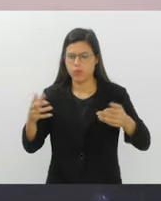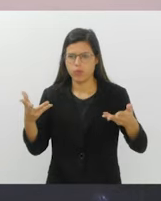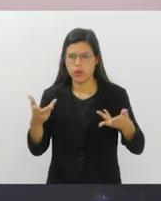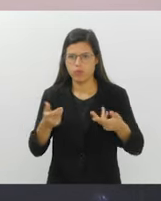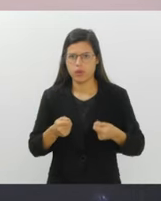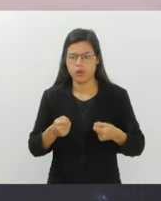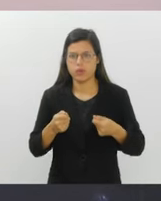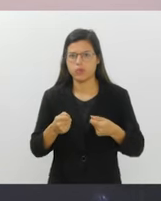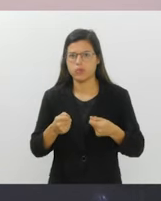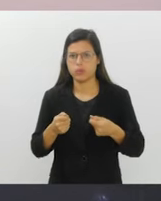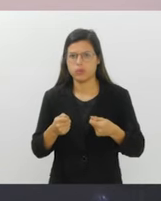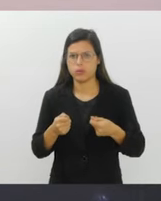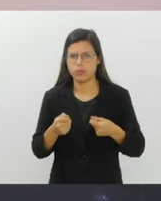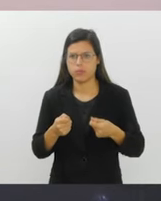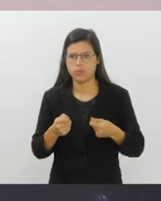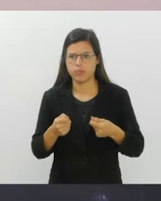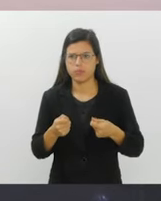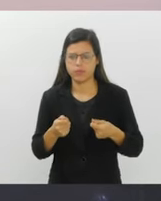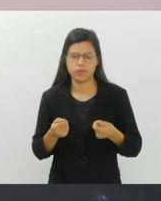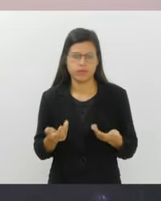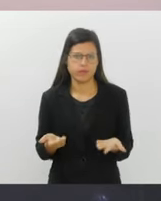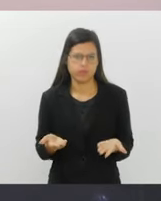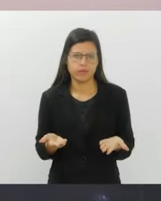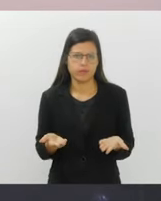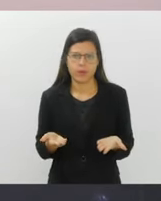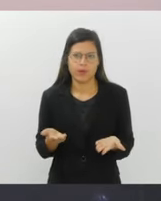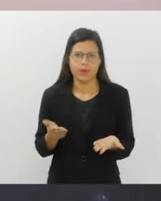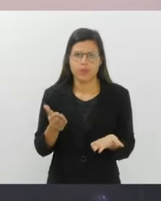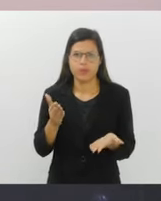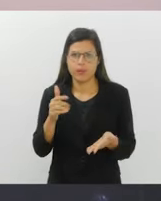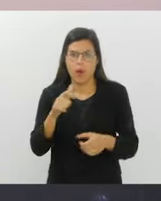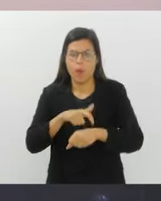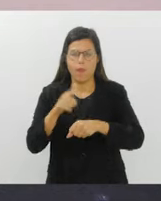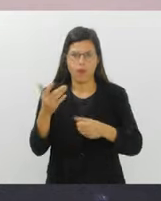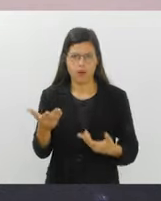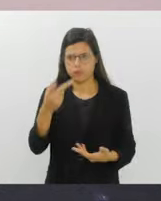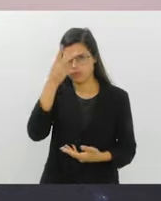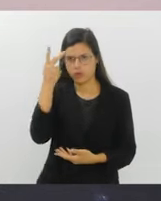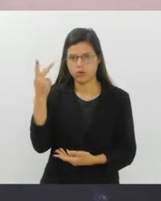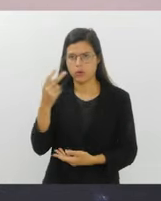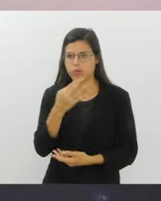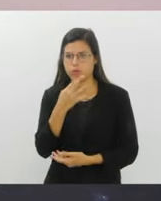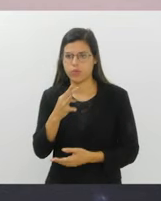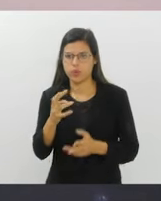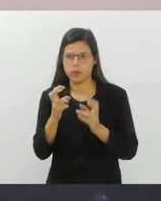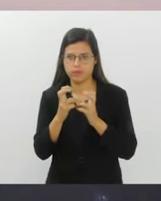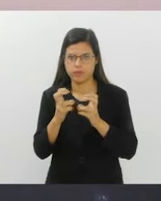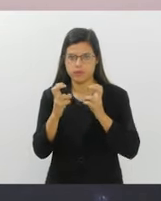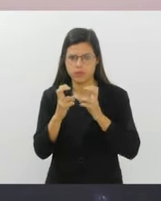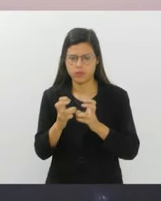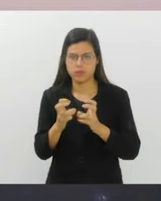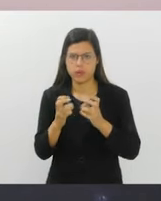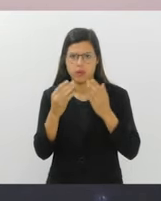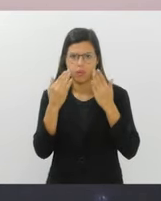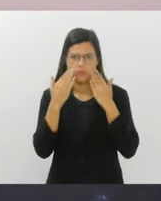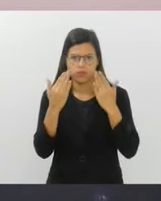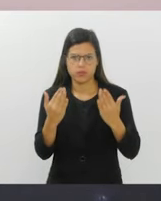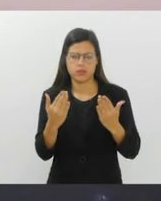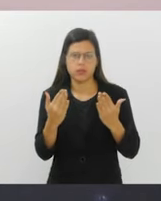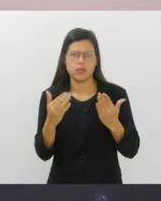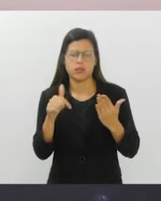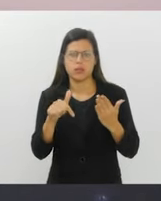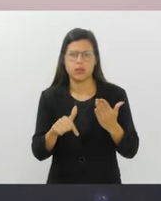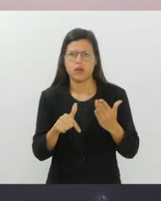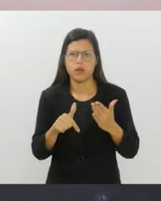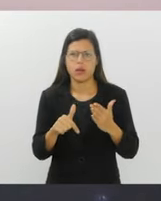nunca viu uma composição ferroviária e apresentar e achar que vai operar aquele